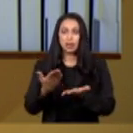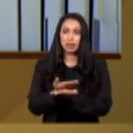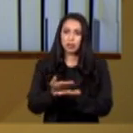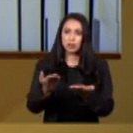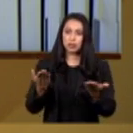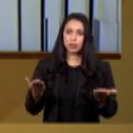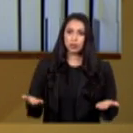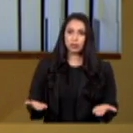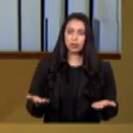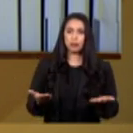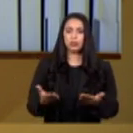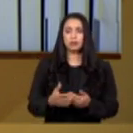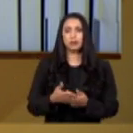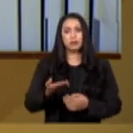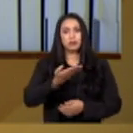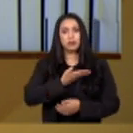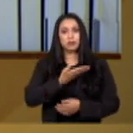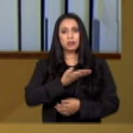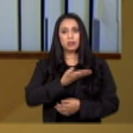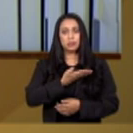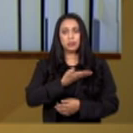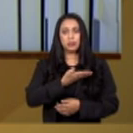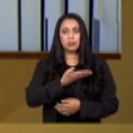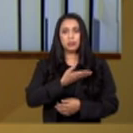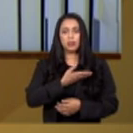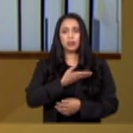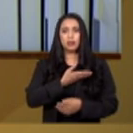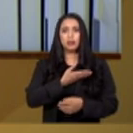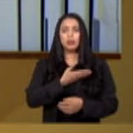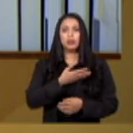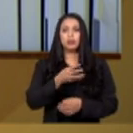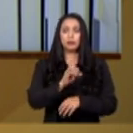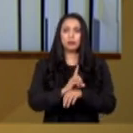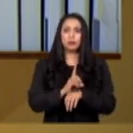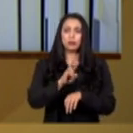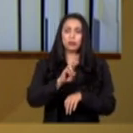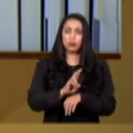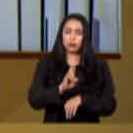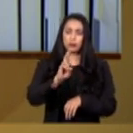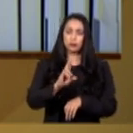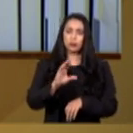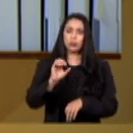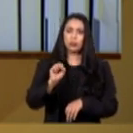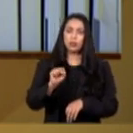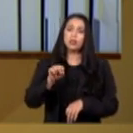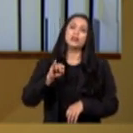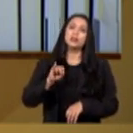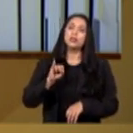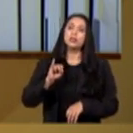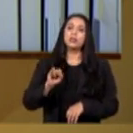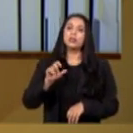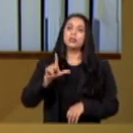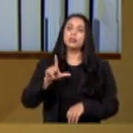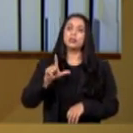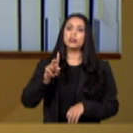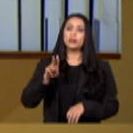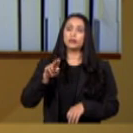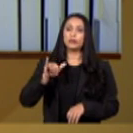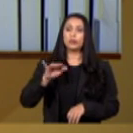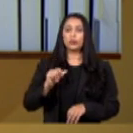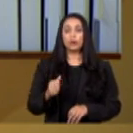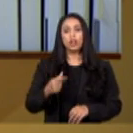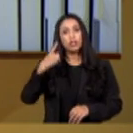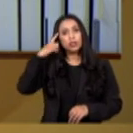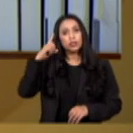as suas experiências amigos do doutor sylvio capanema nesse dia